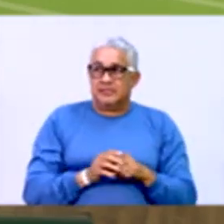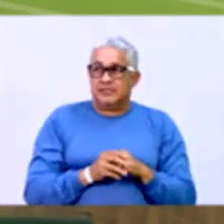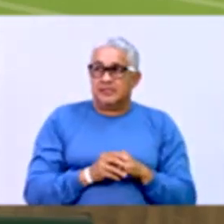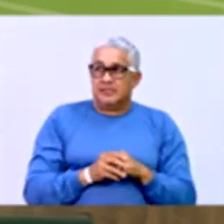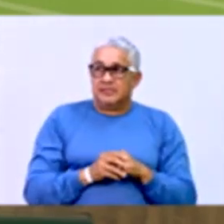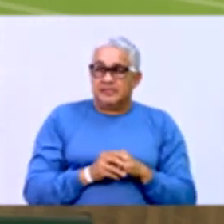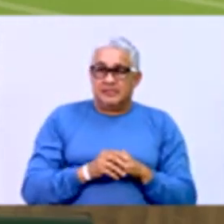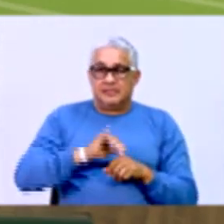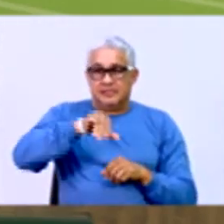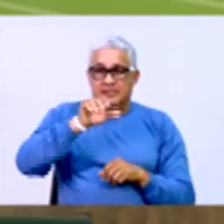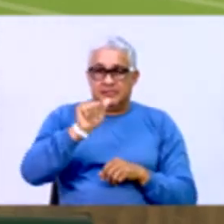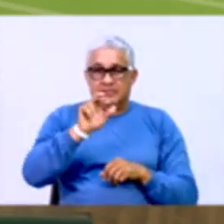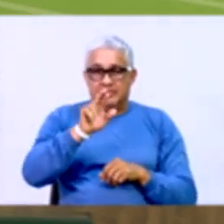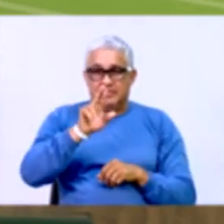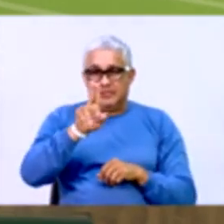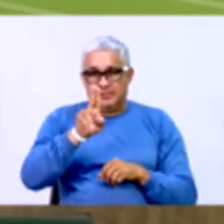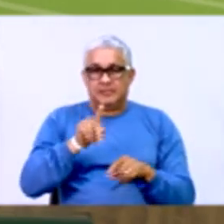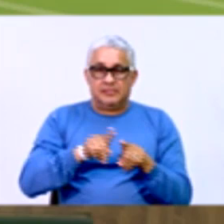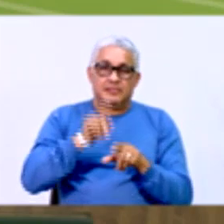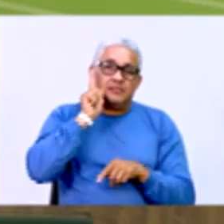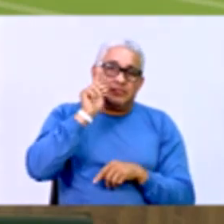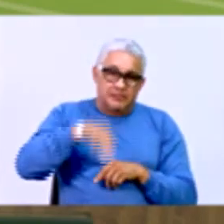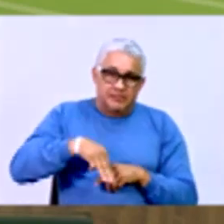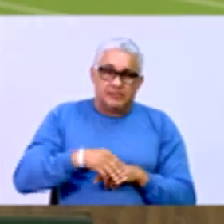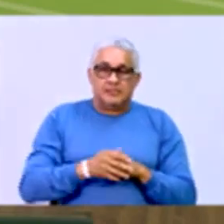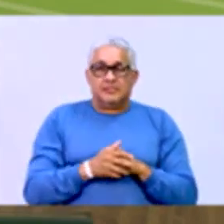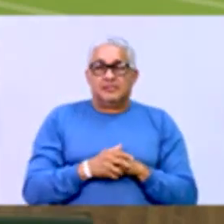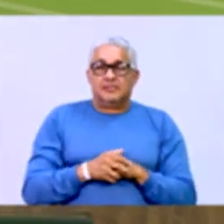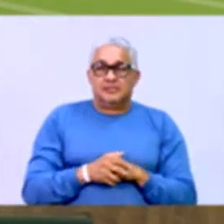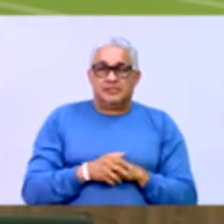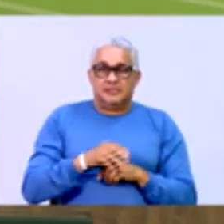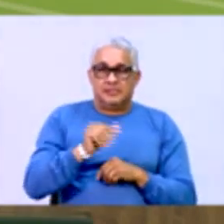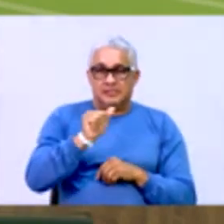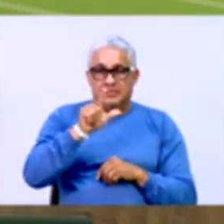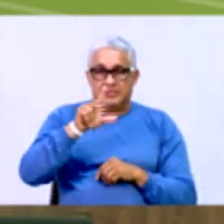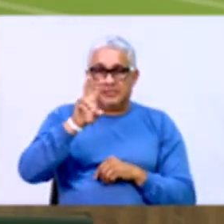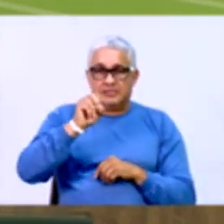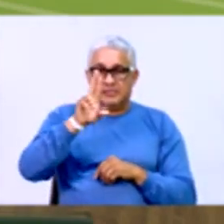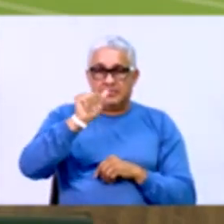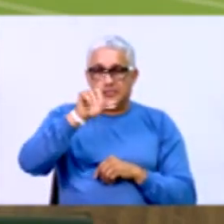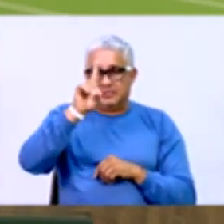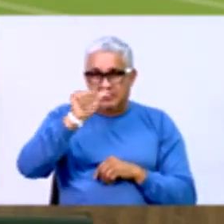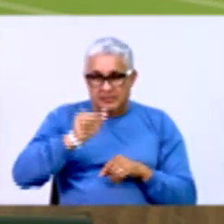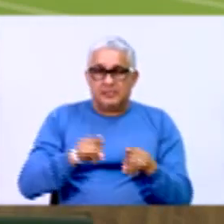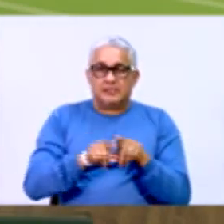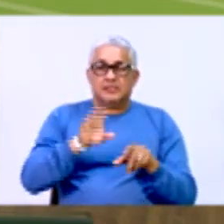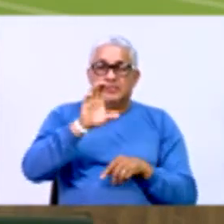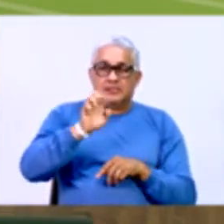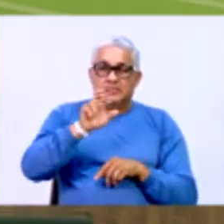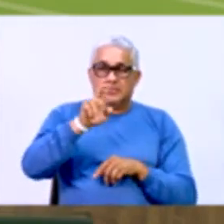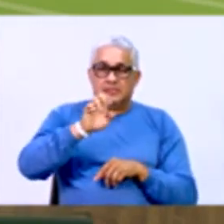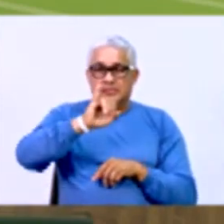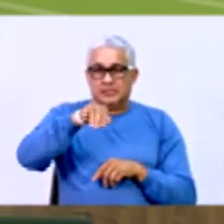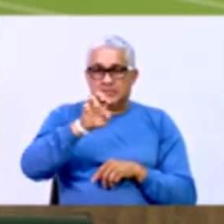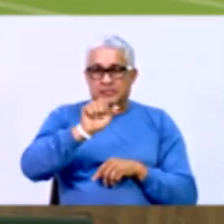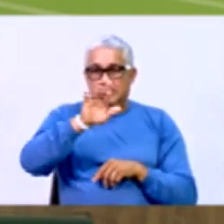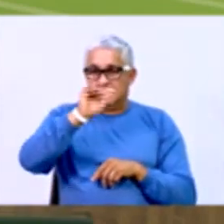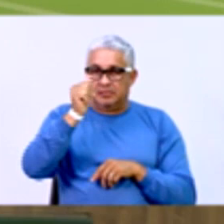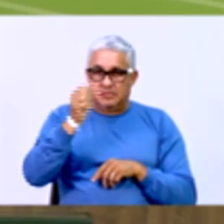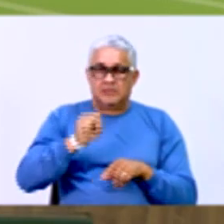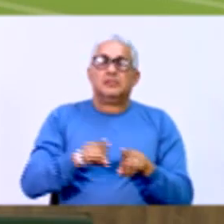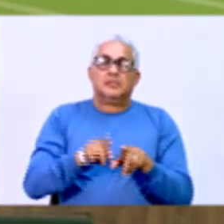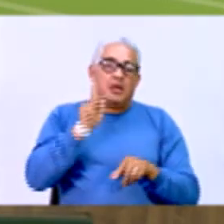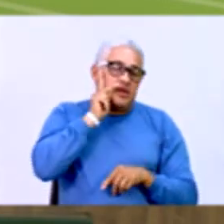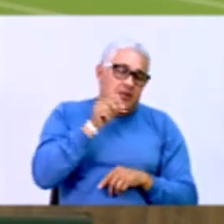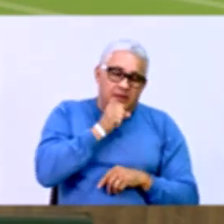nós temos Jaru, temos Guajará-Mirim aqui online, nós temos Cerejeiras, muito bom, Porto Velho aqui,